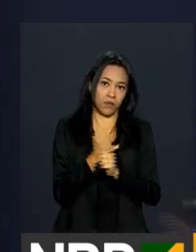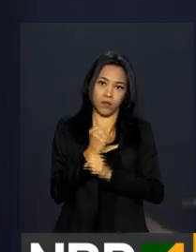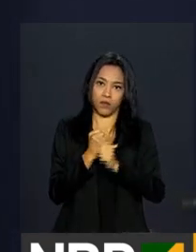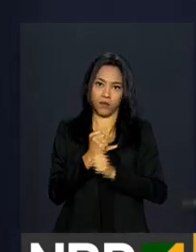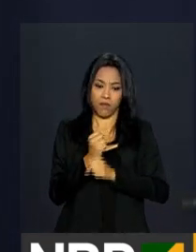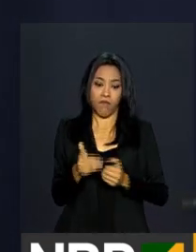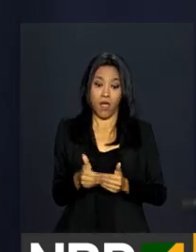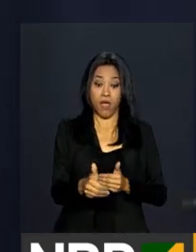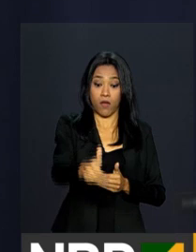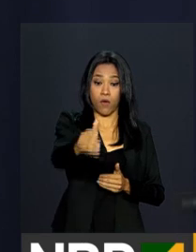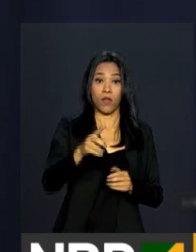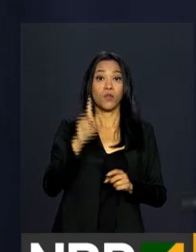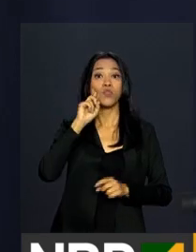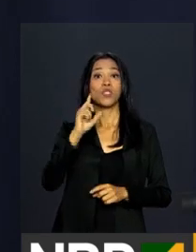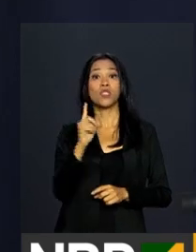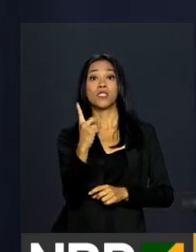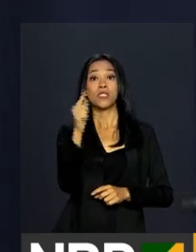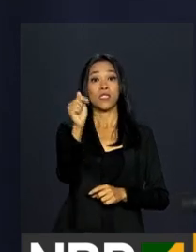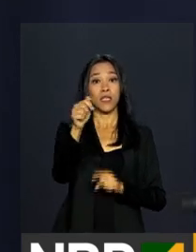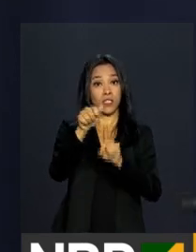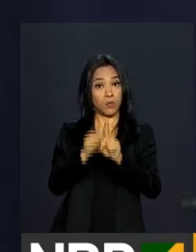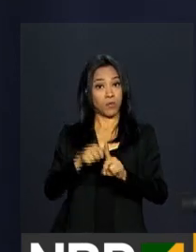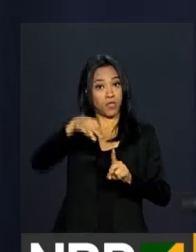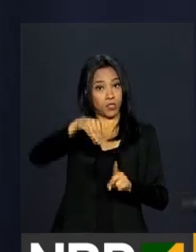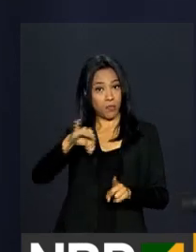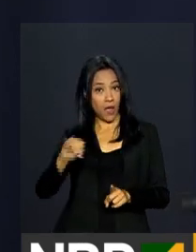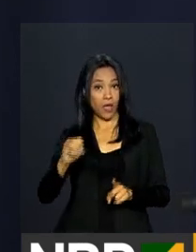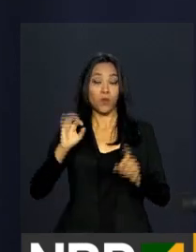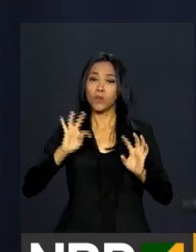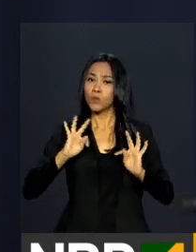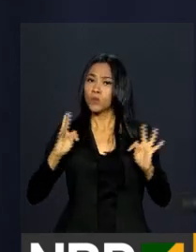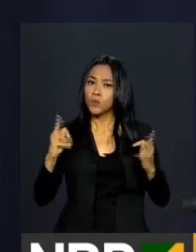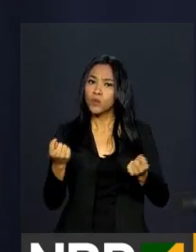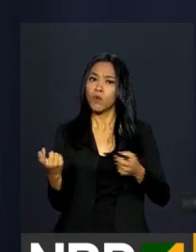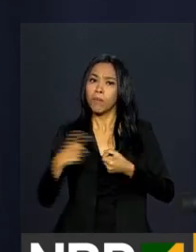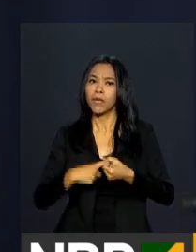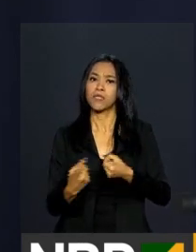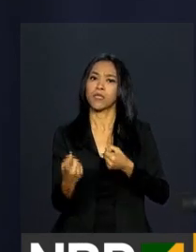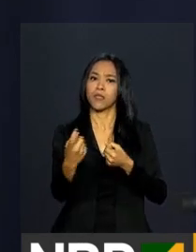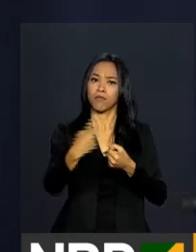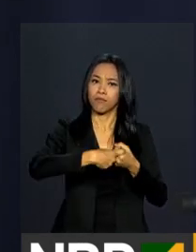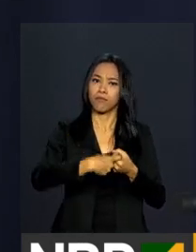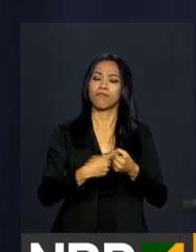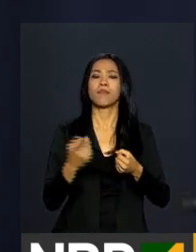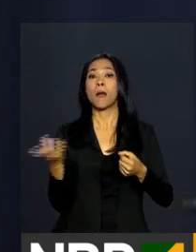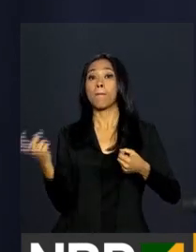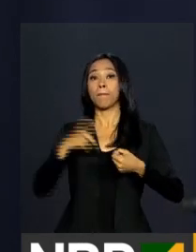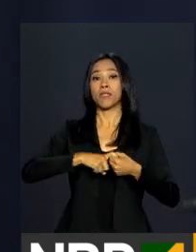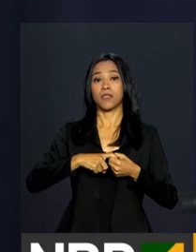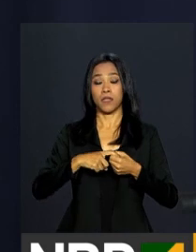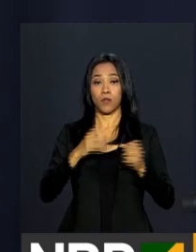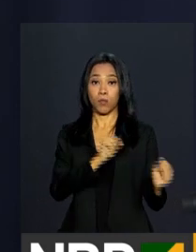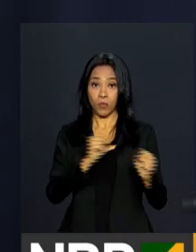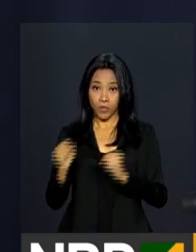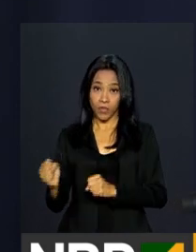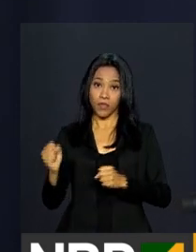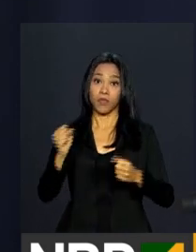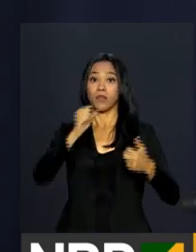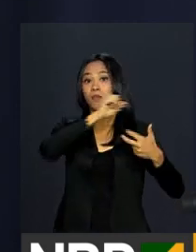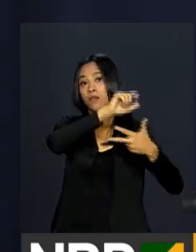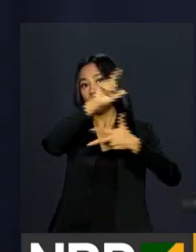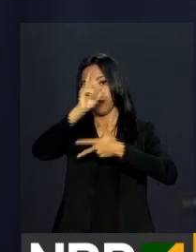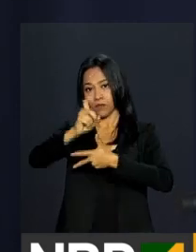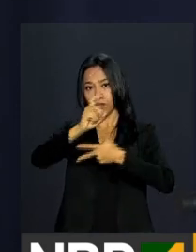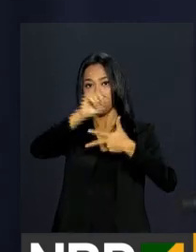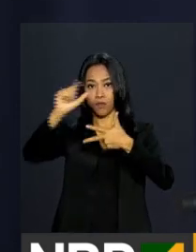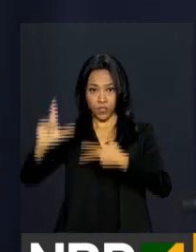2 anos no dia 17 de maio, mas tudo foi feito numa parceria extraordinária entre o Executivo e o Legislativo. Pela primeira